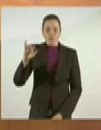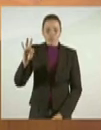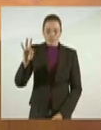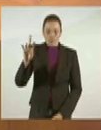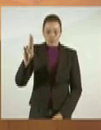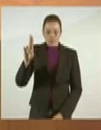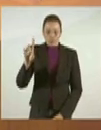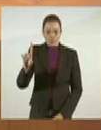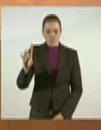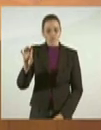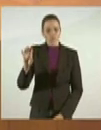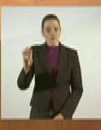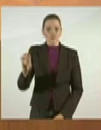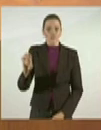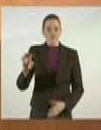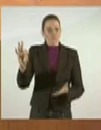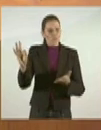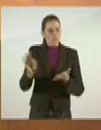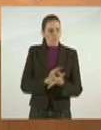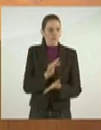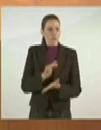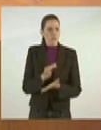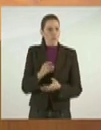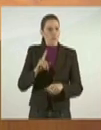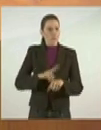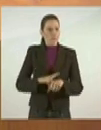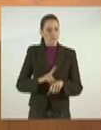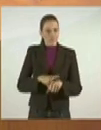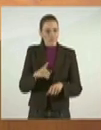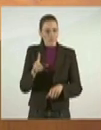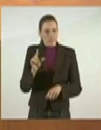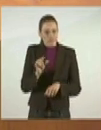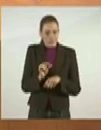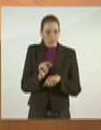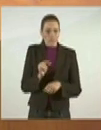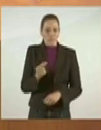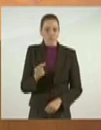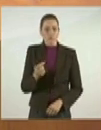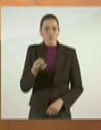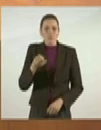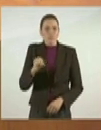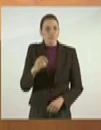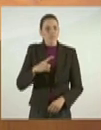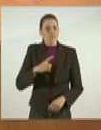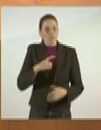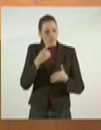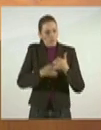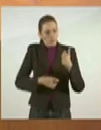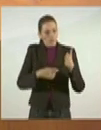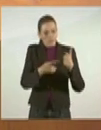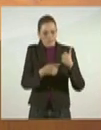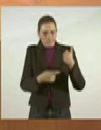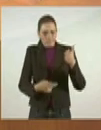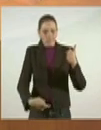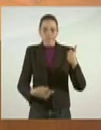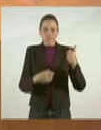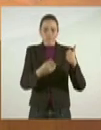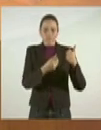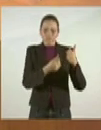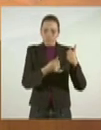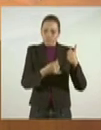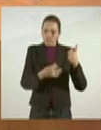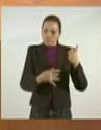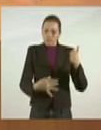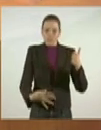professores tendo professores aprovados ainda no concurso Então hoje demos entrada esta casa para que